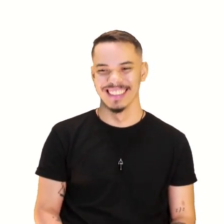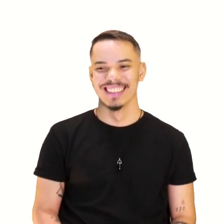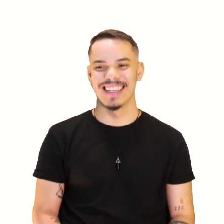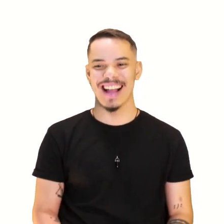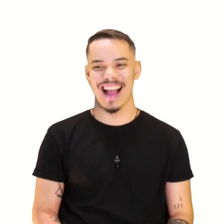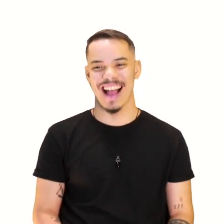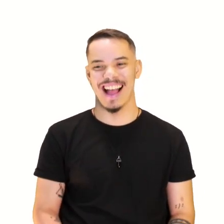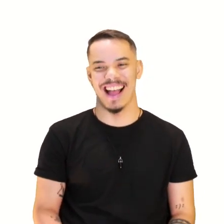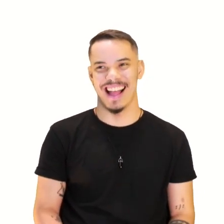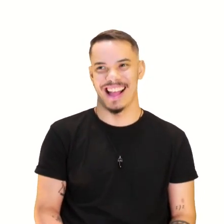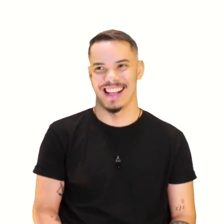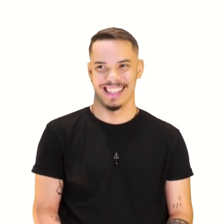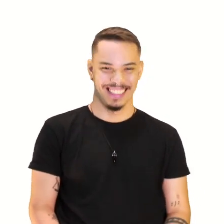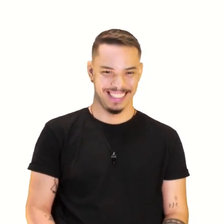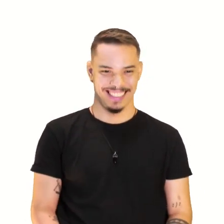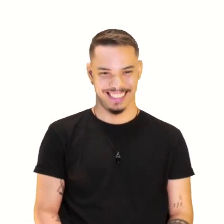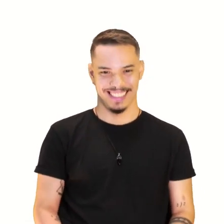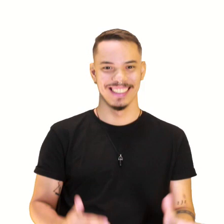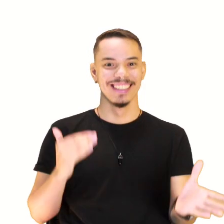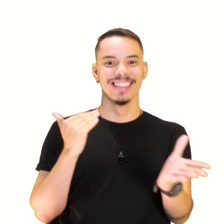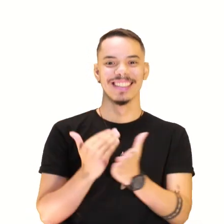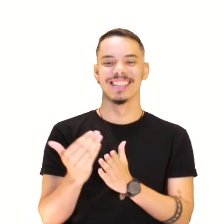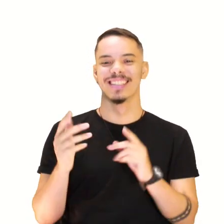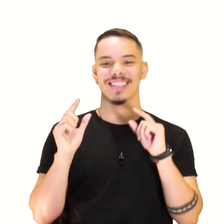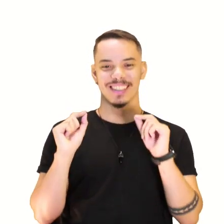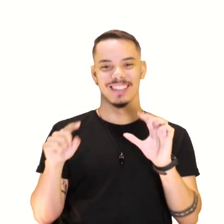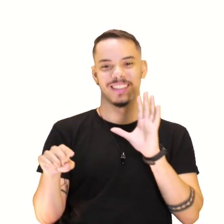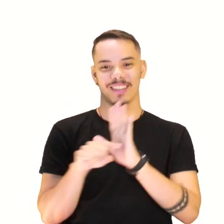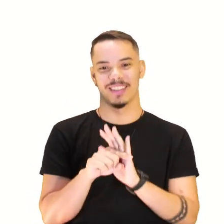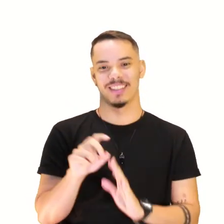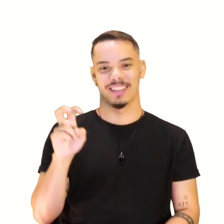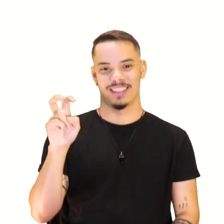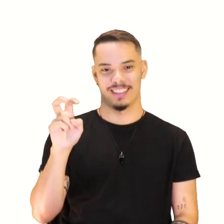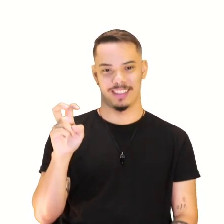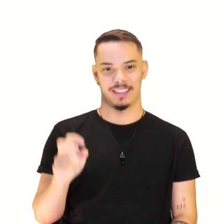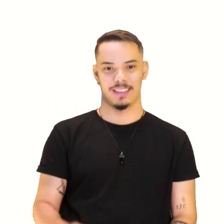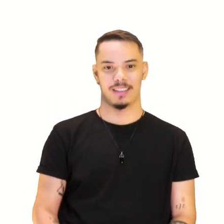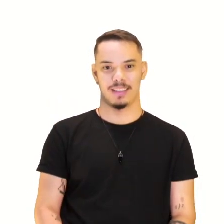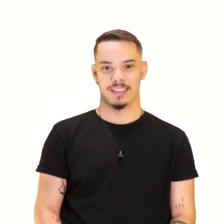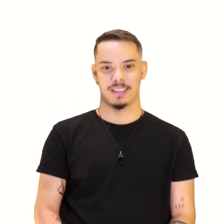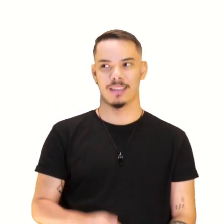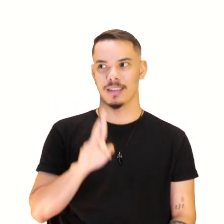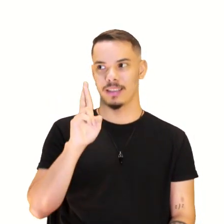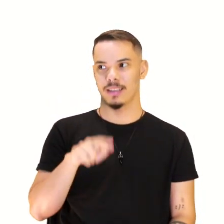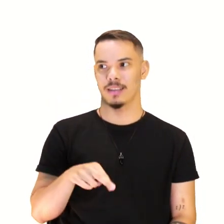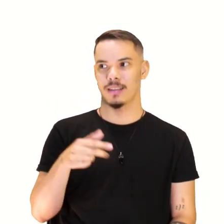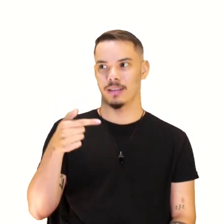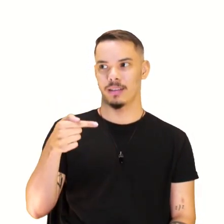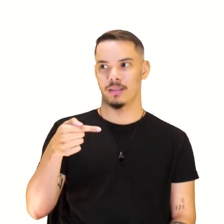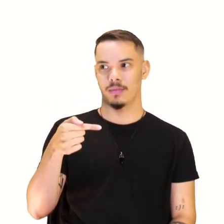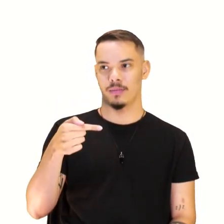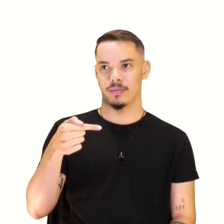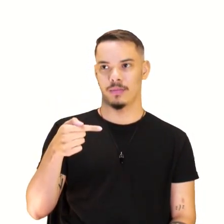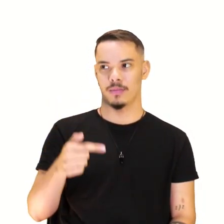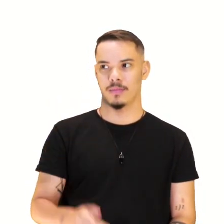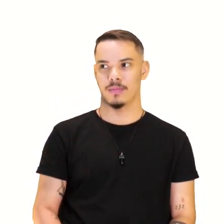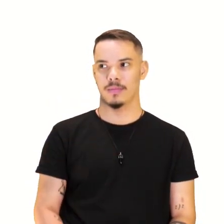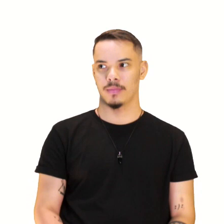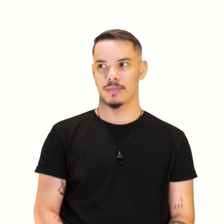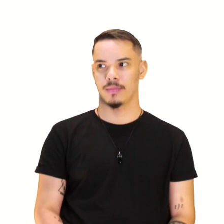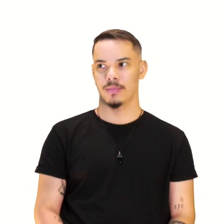Vamos lá, e agora aqui? Começa com menos 5 e a razão é 7.